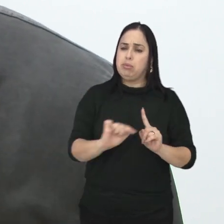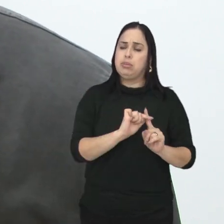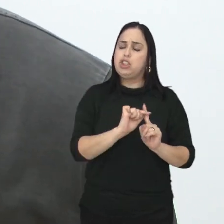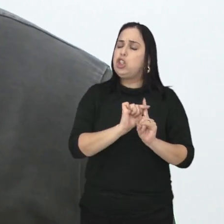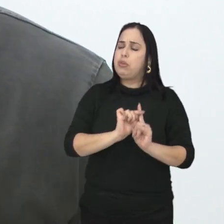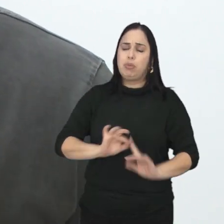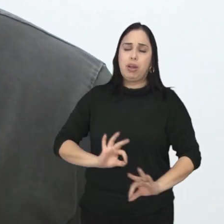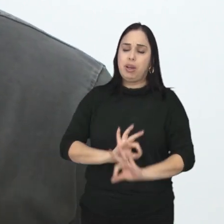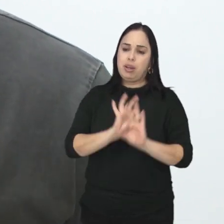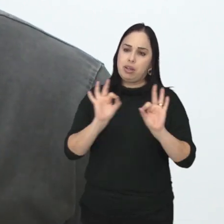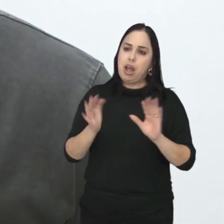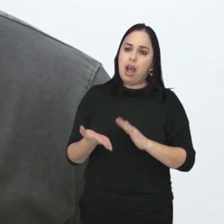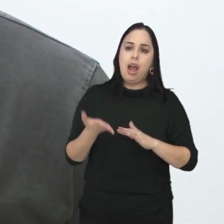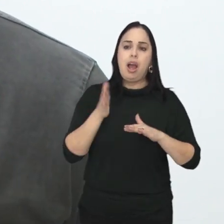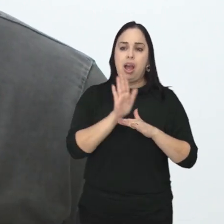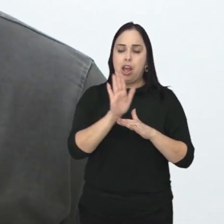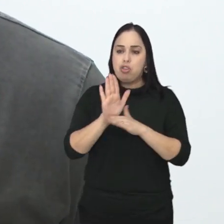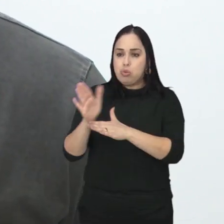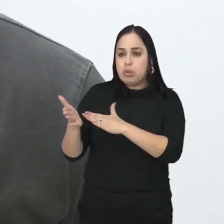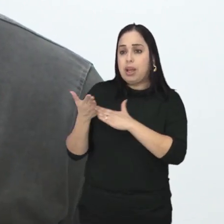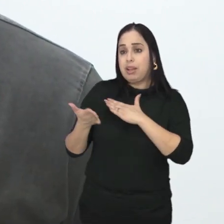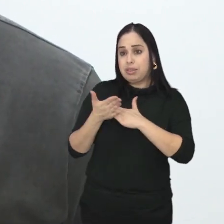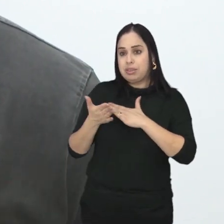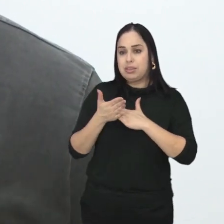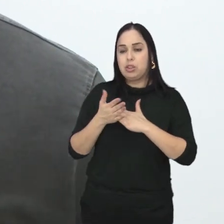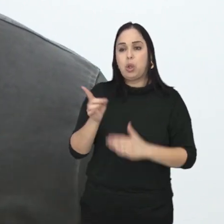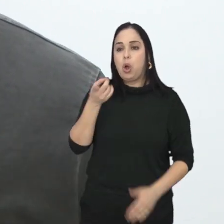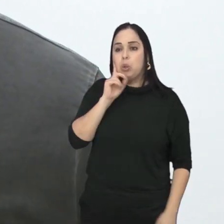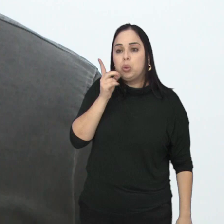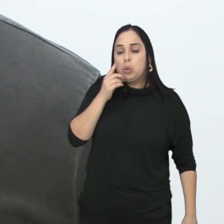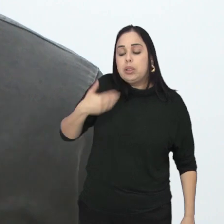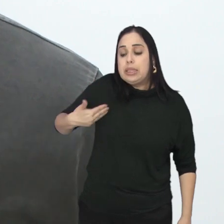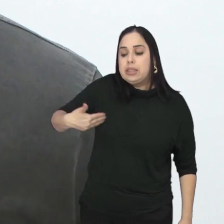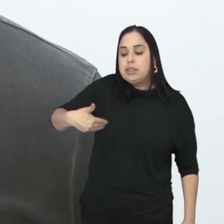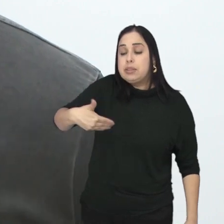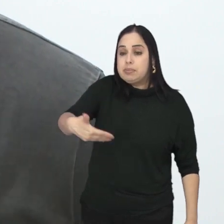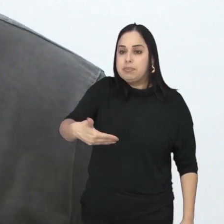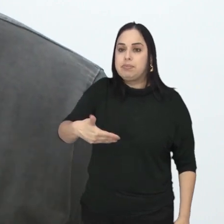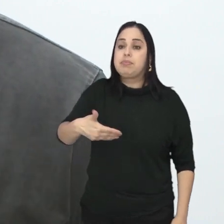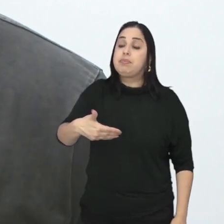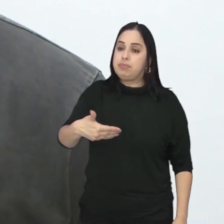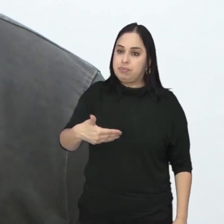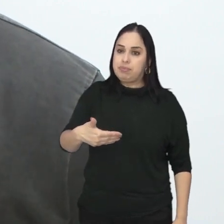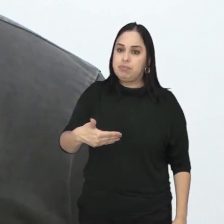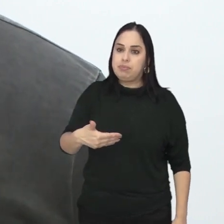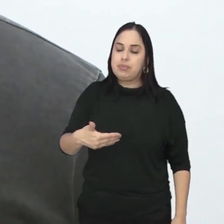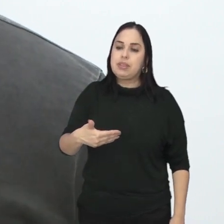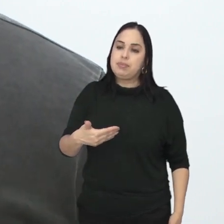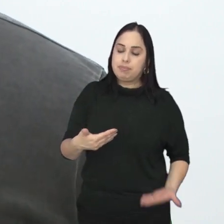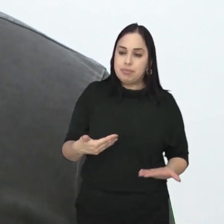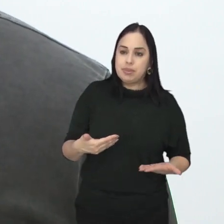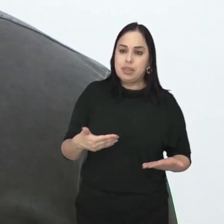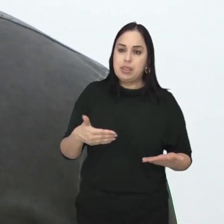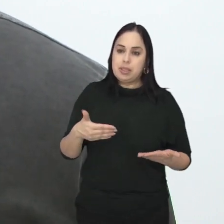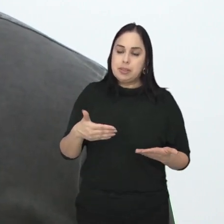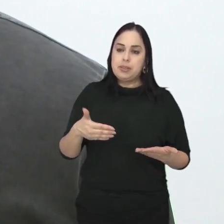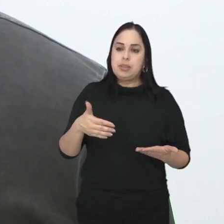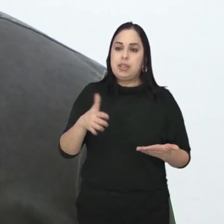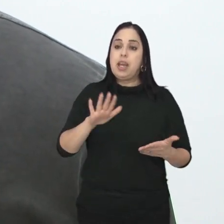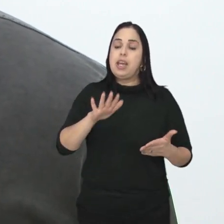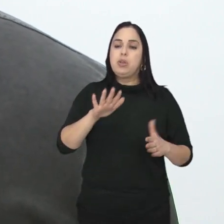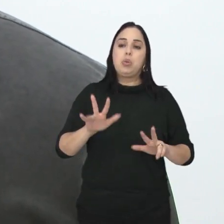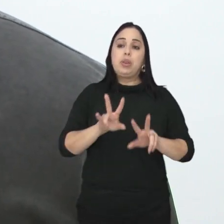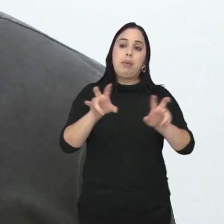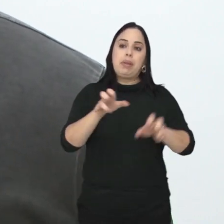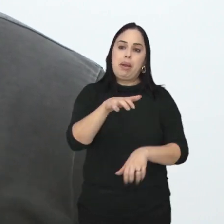positivo, né? Ela ajuda bastante a gente no dia a dia, em todas as situações. E sendo na questão